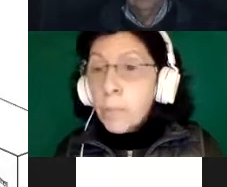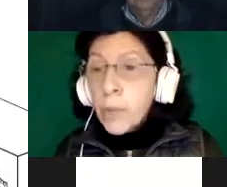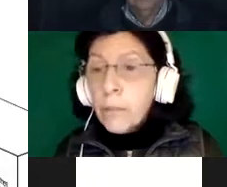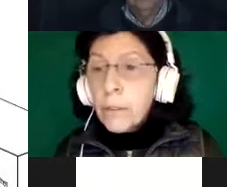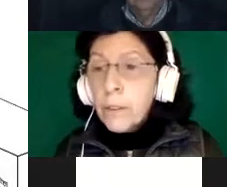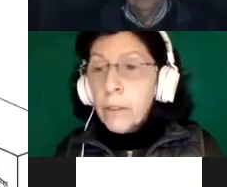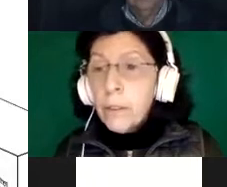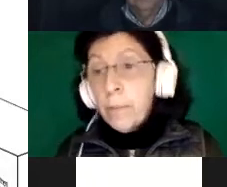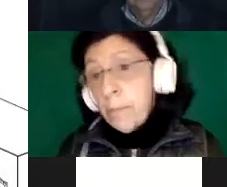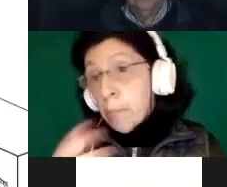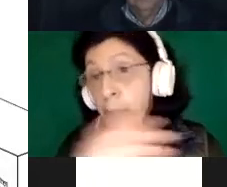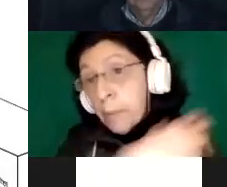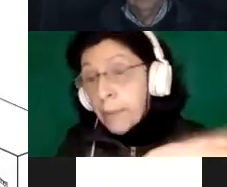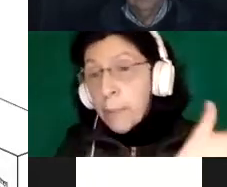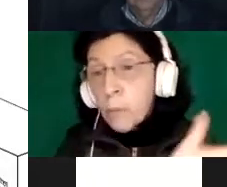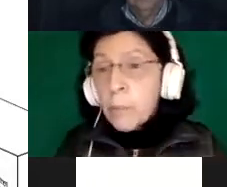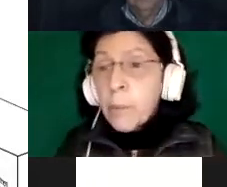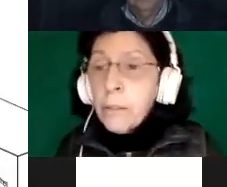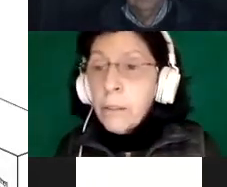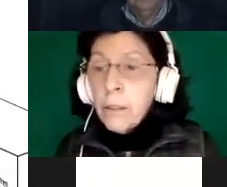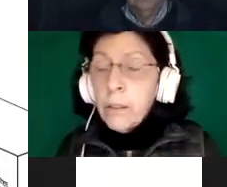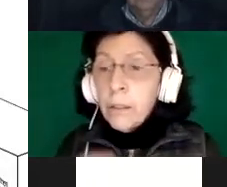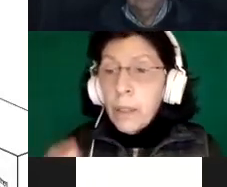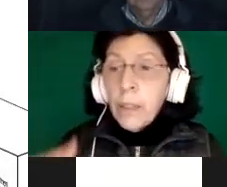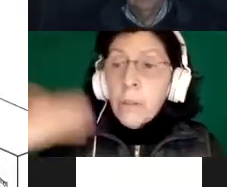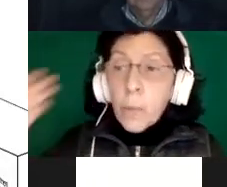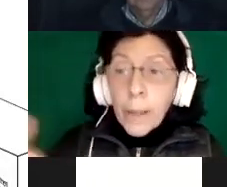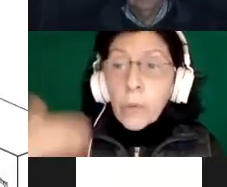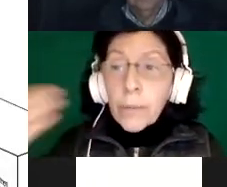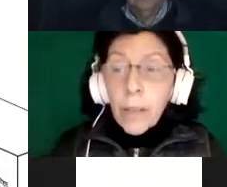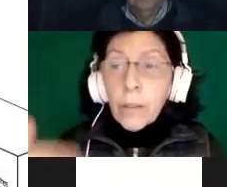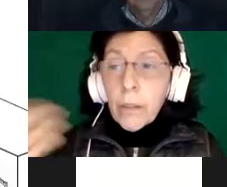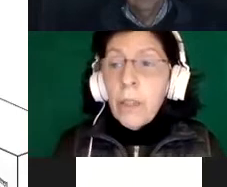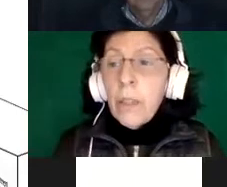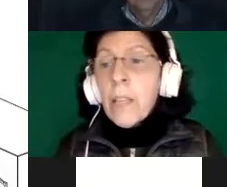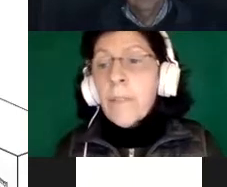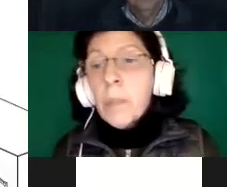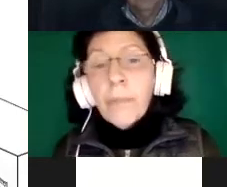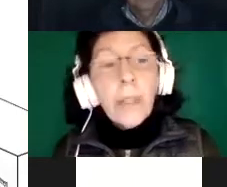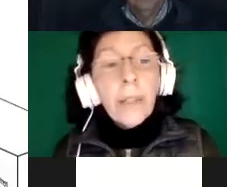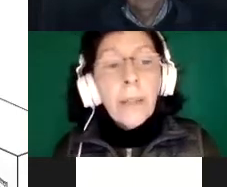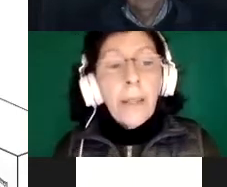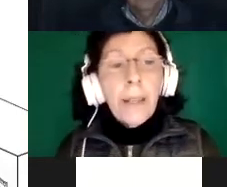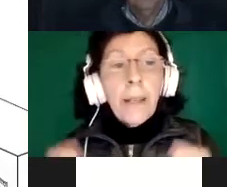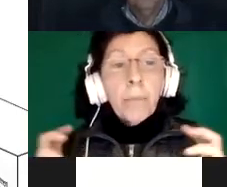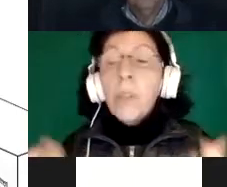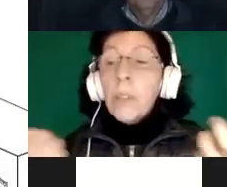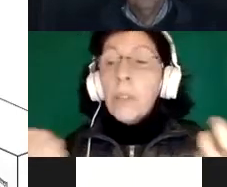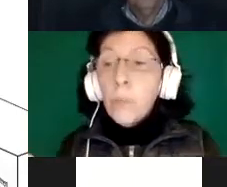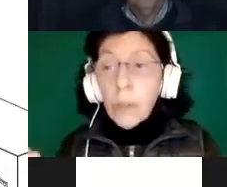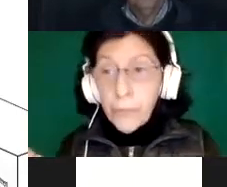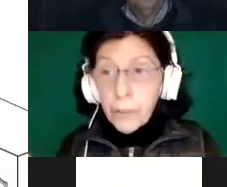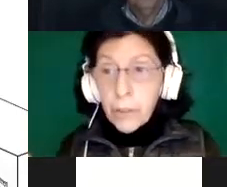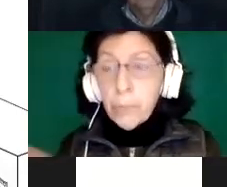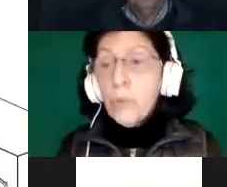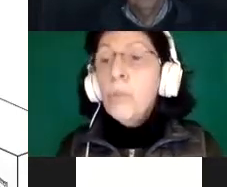achámos importante que, portanto, até pelo trabalho de especulação que estávamos a fazer, poder ter um